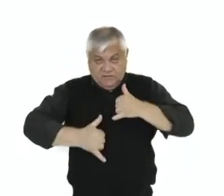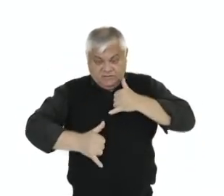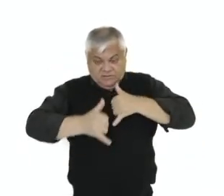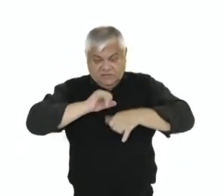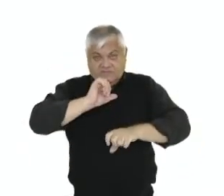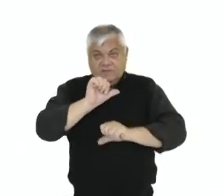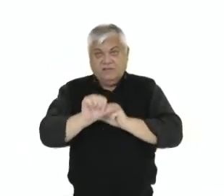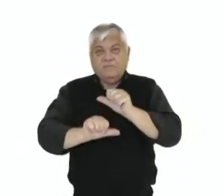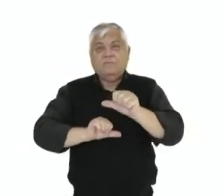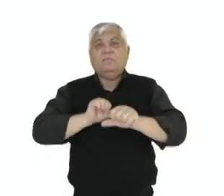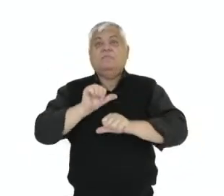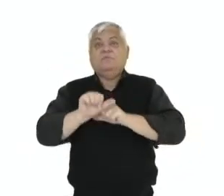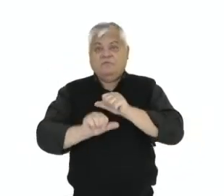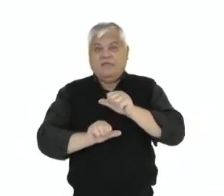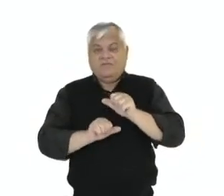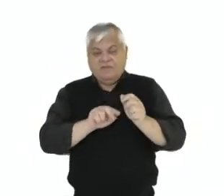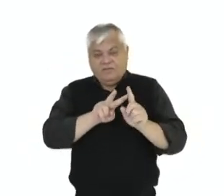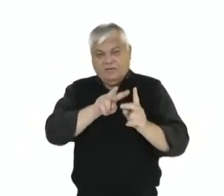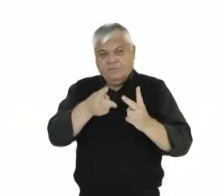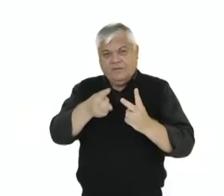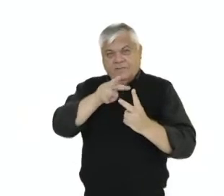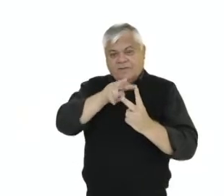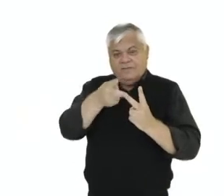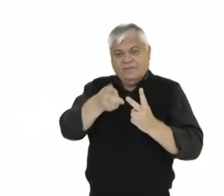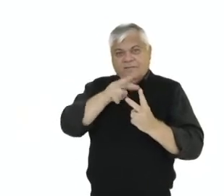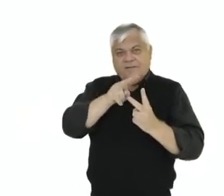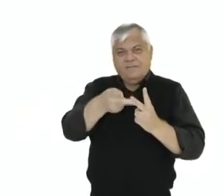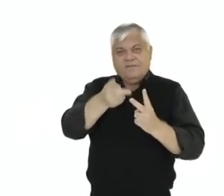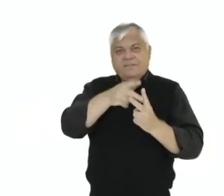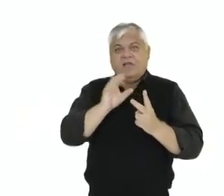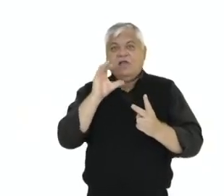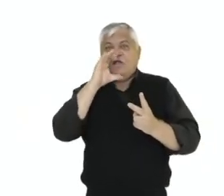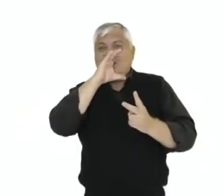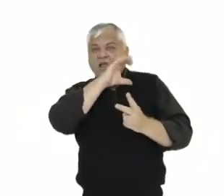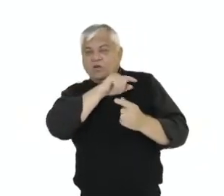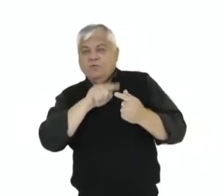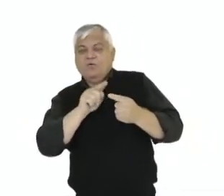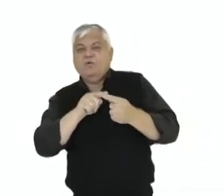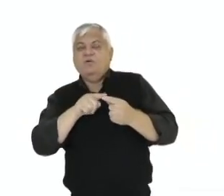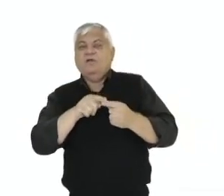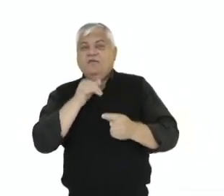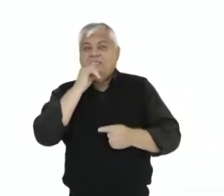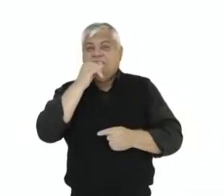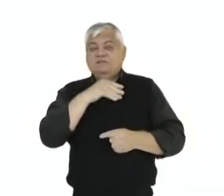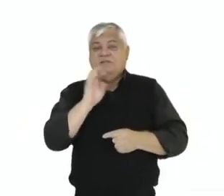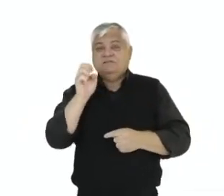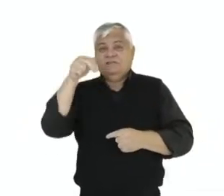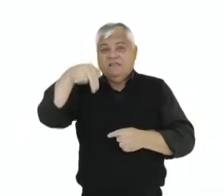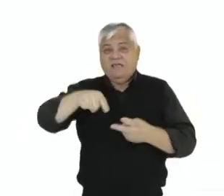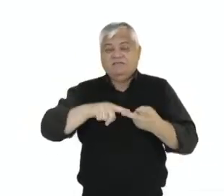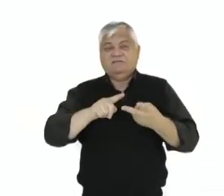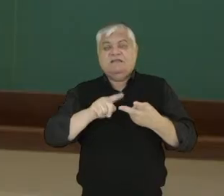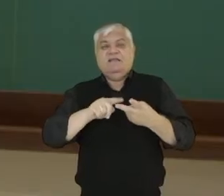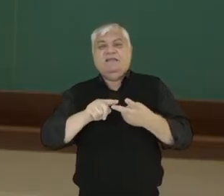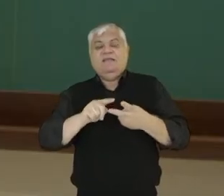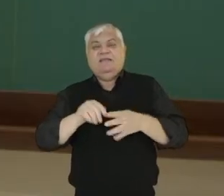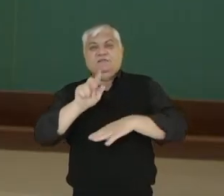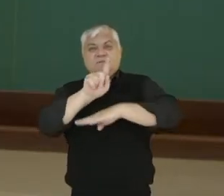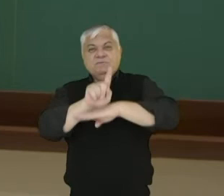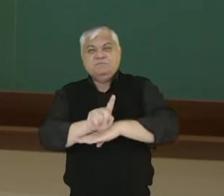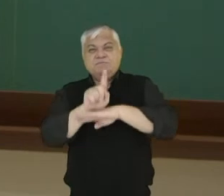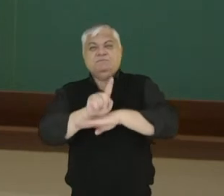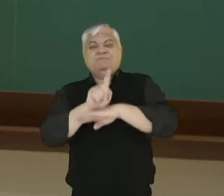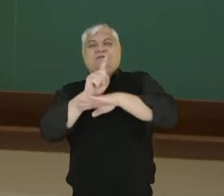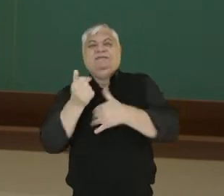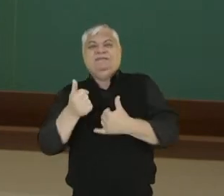passará de uma forma para outra. Exemplo, calor, energia cinética, energia potencial, energia química e assim por diante. Ou seja, a